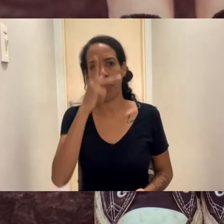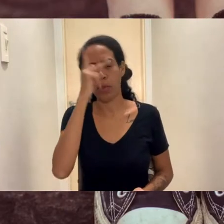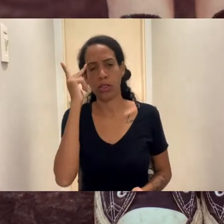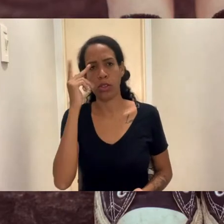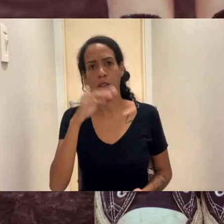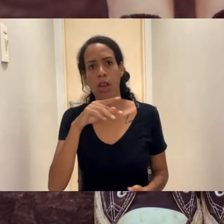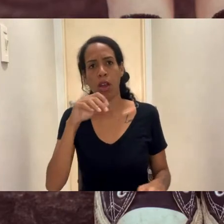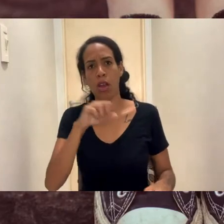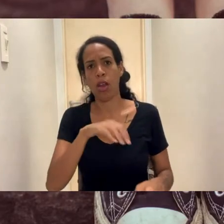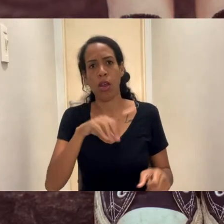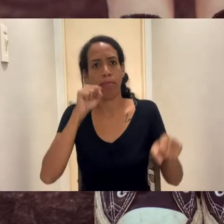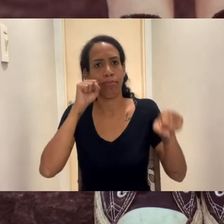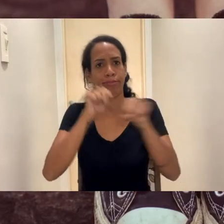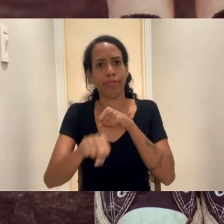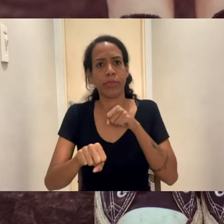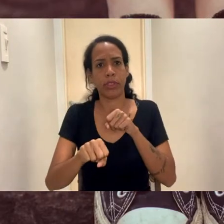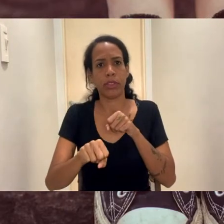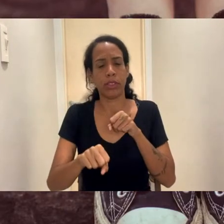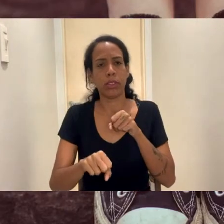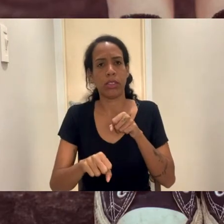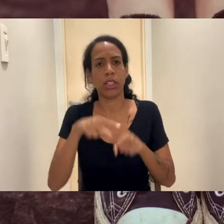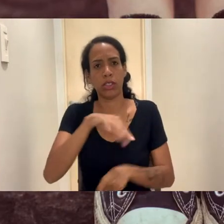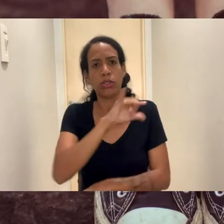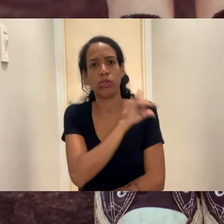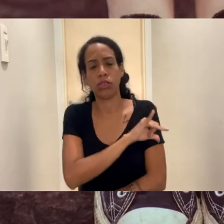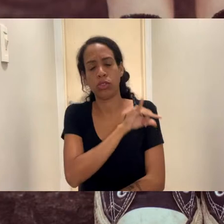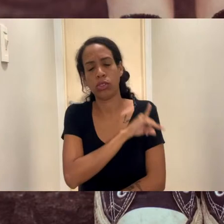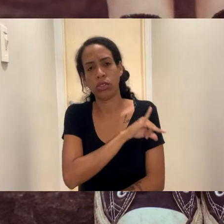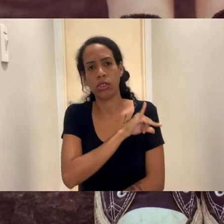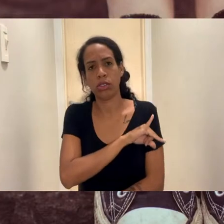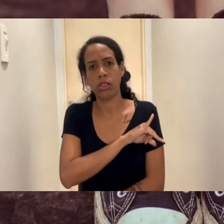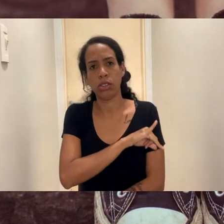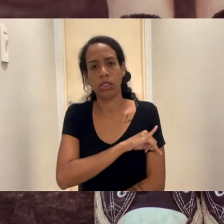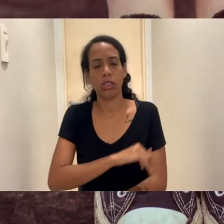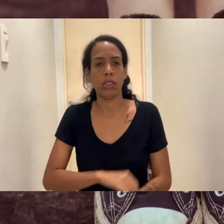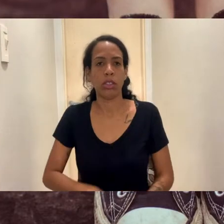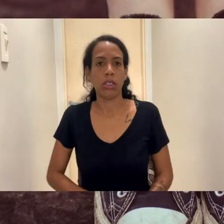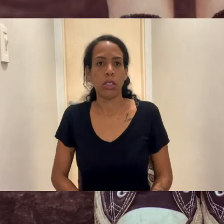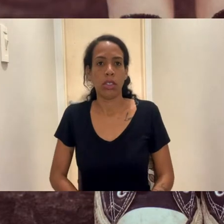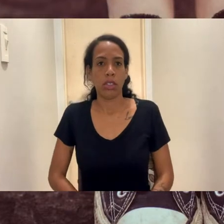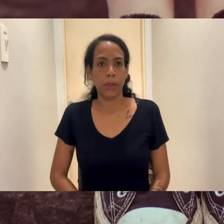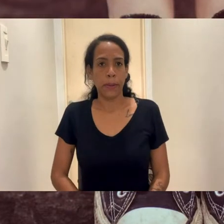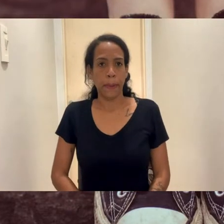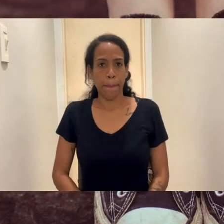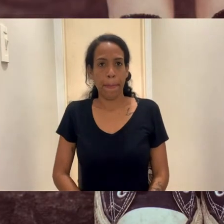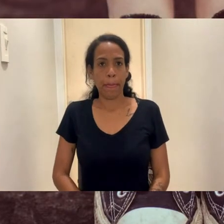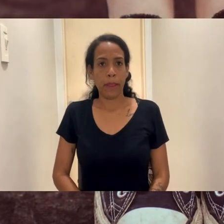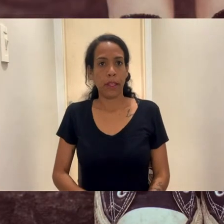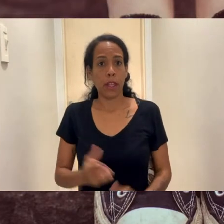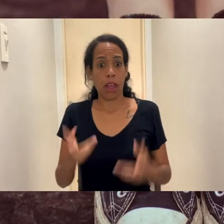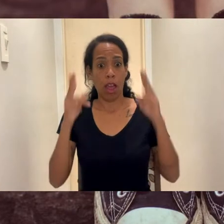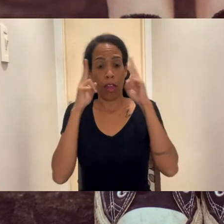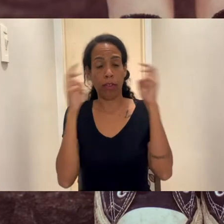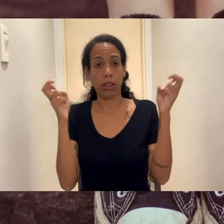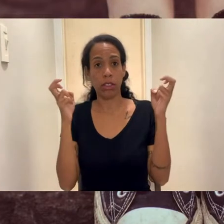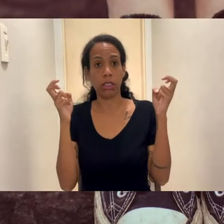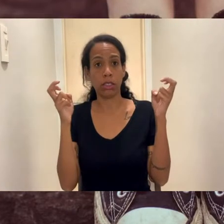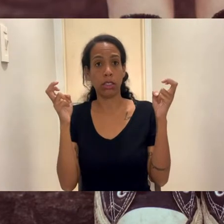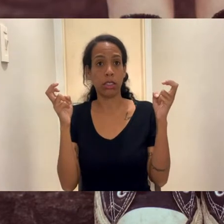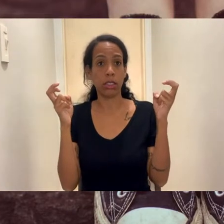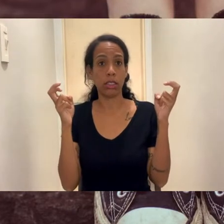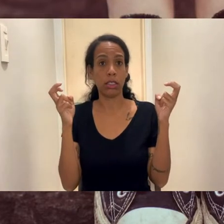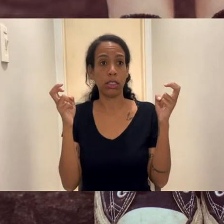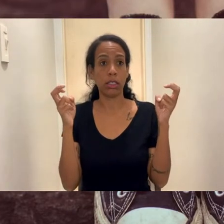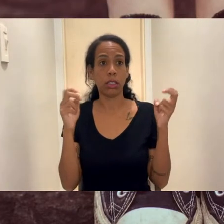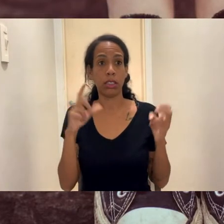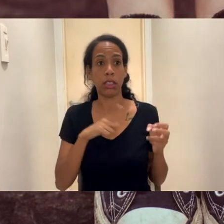que foi assassinado, né? E a gente... essas violências institucionais,